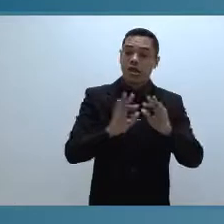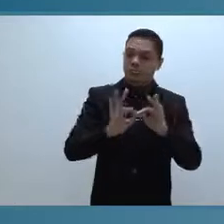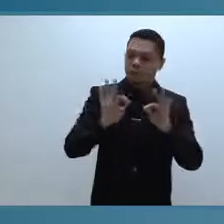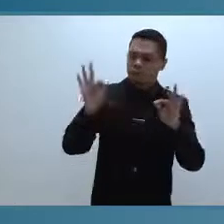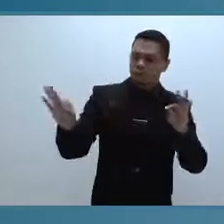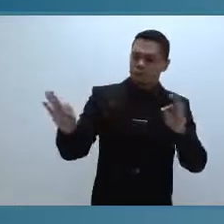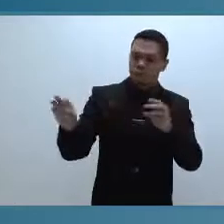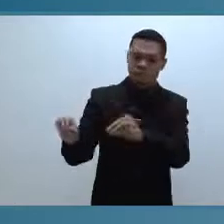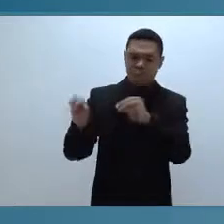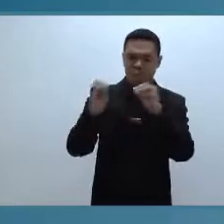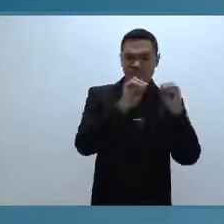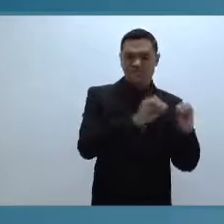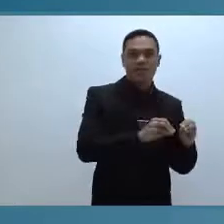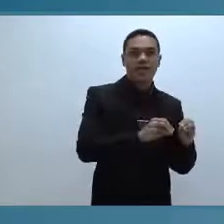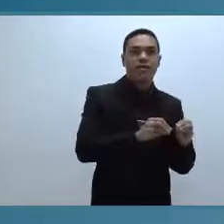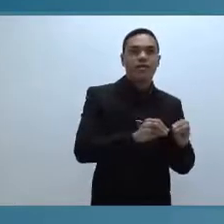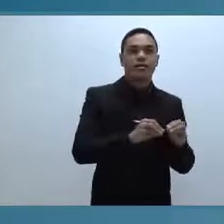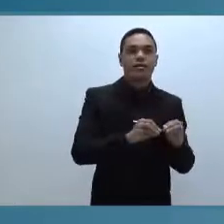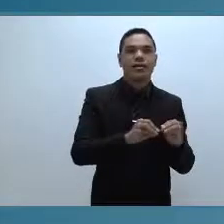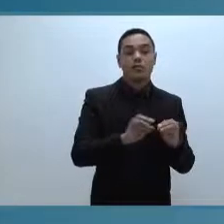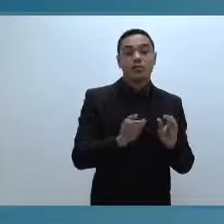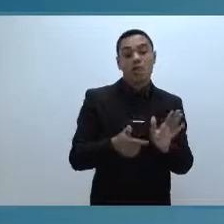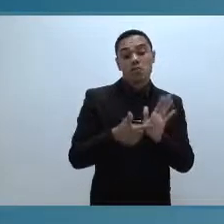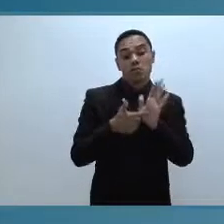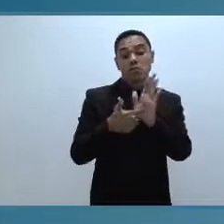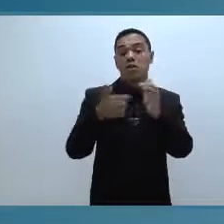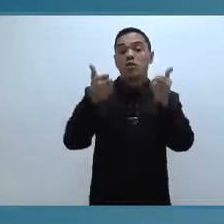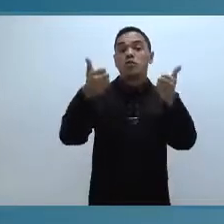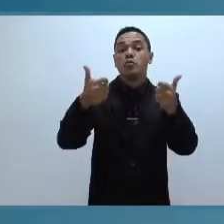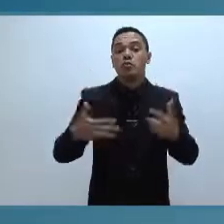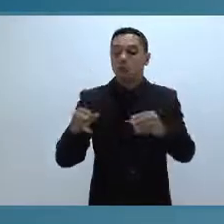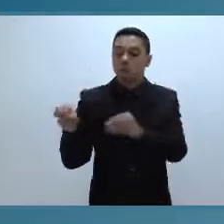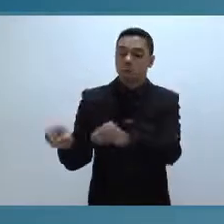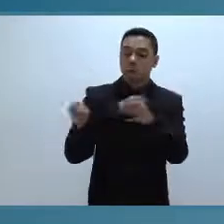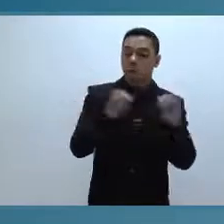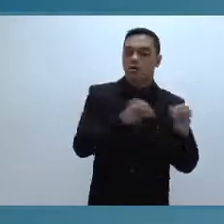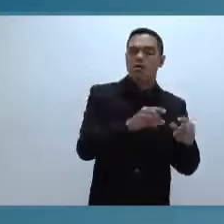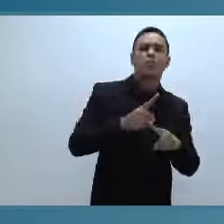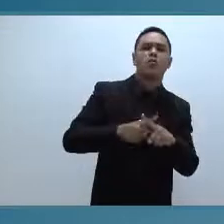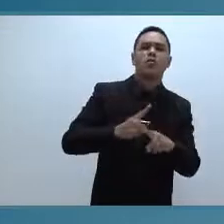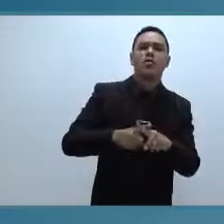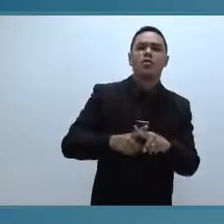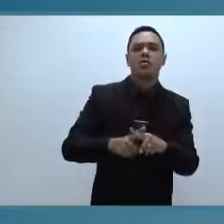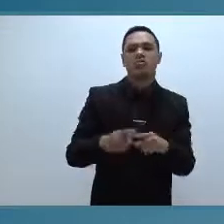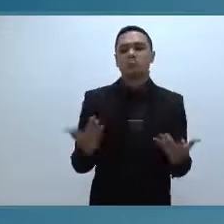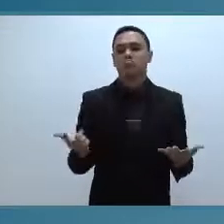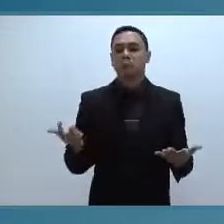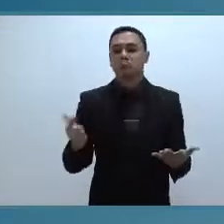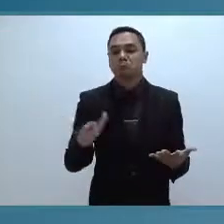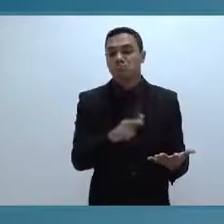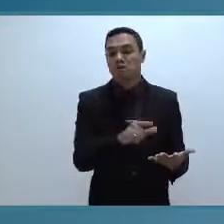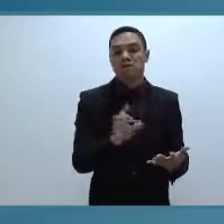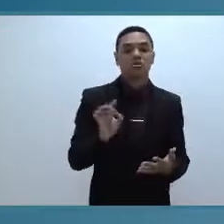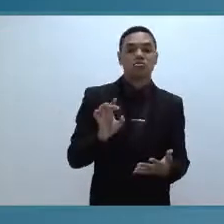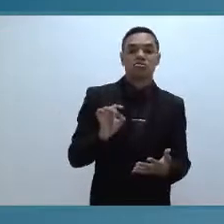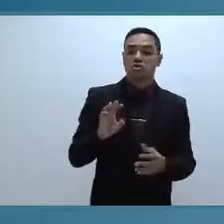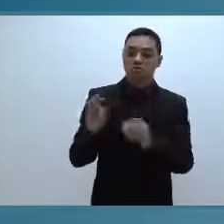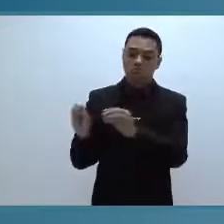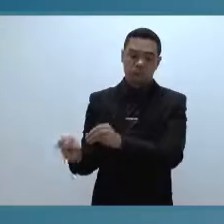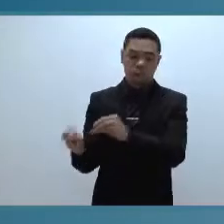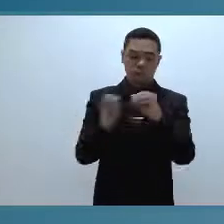sem justificar efetivamente a razão, apenas porque quer morar numa